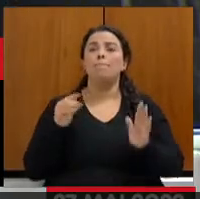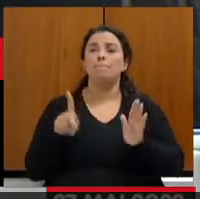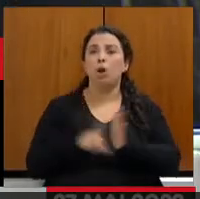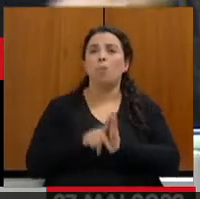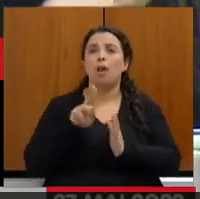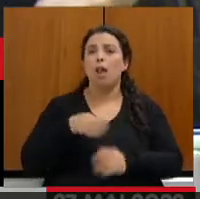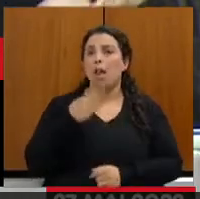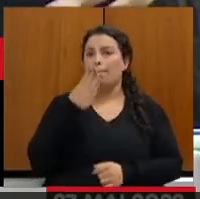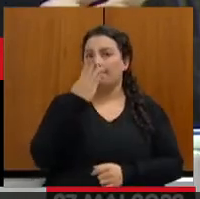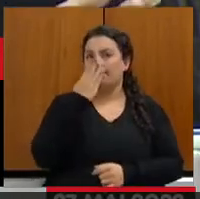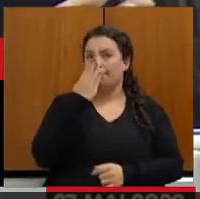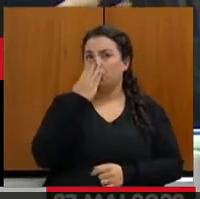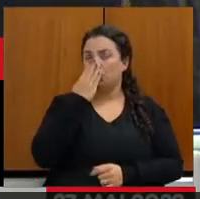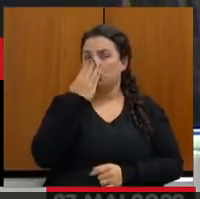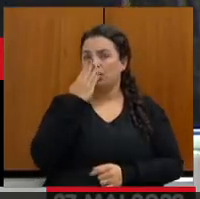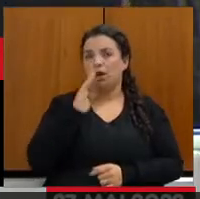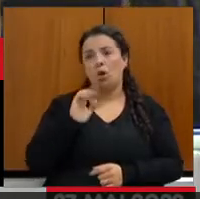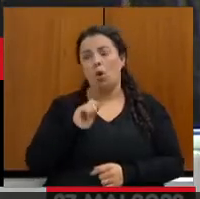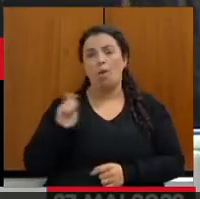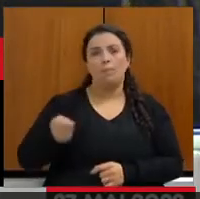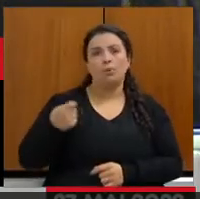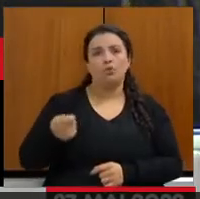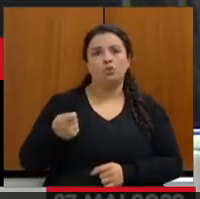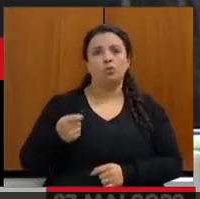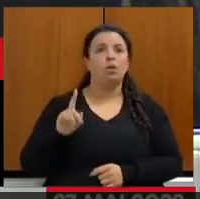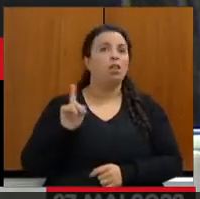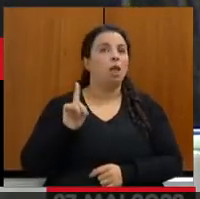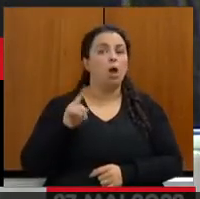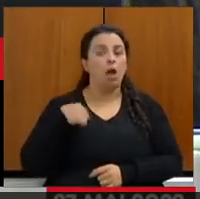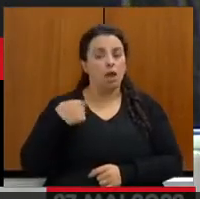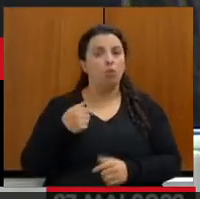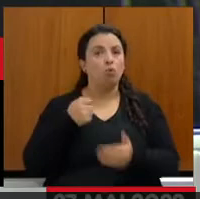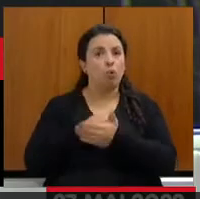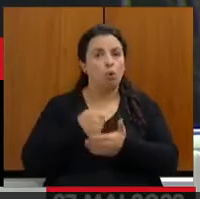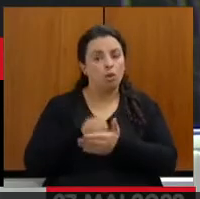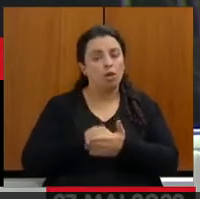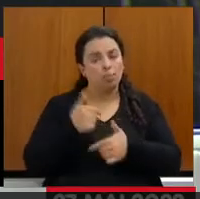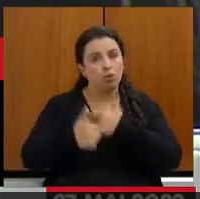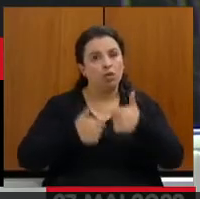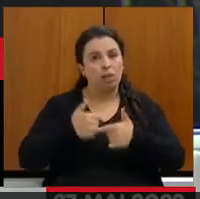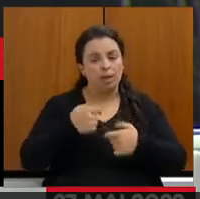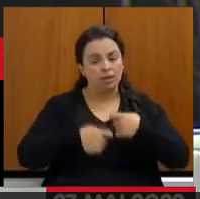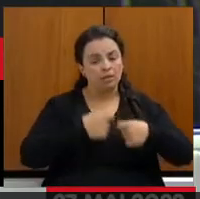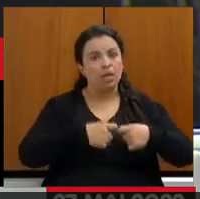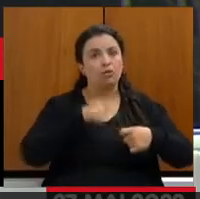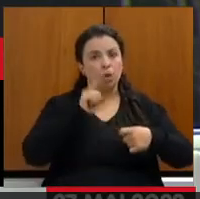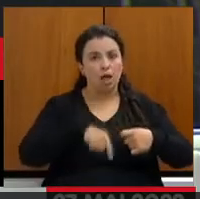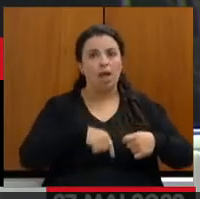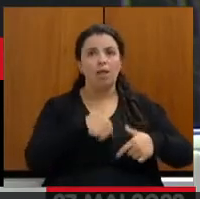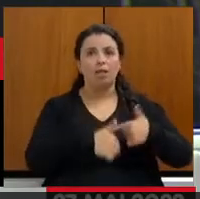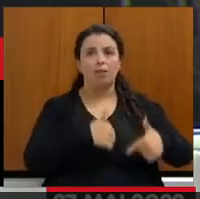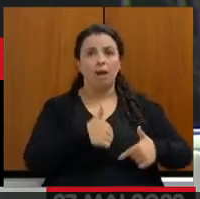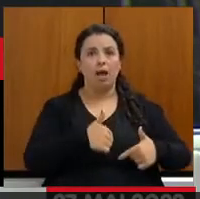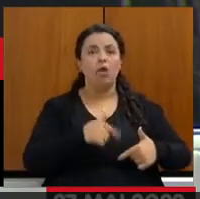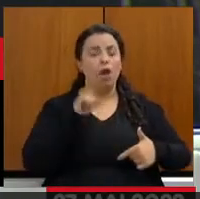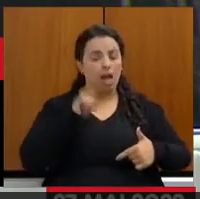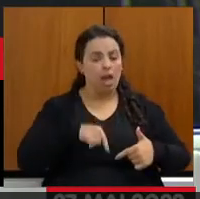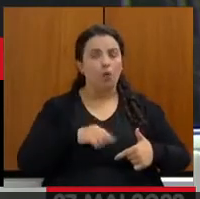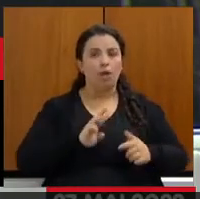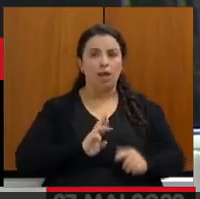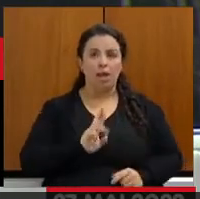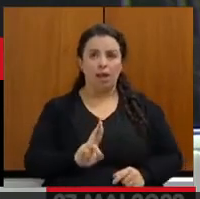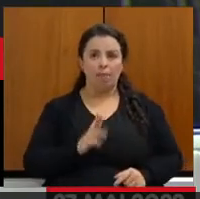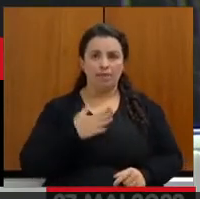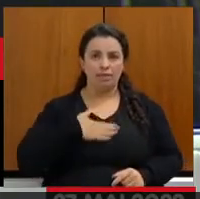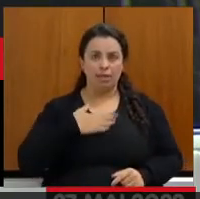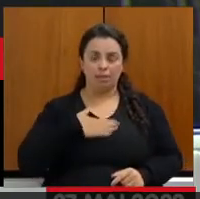legalização do trabalho sexual porque trabalho sexual é trabalho é o que nos define e nós nós somos